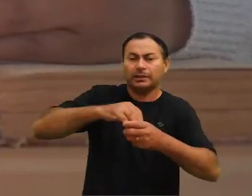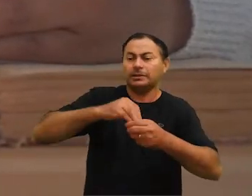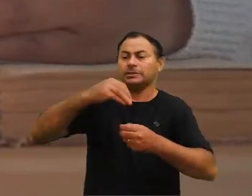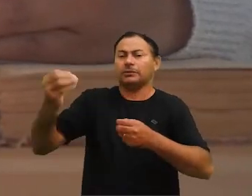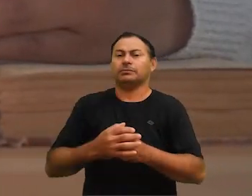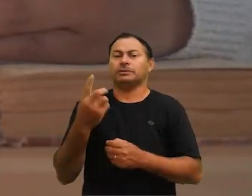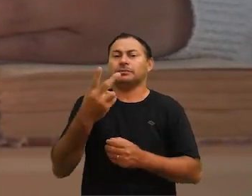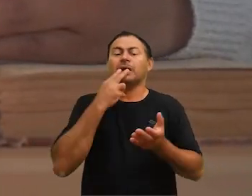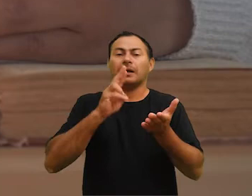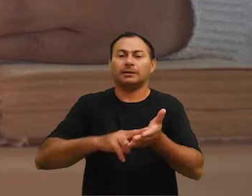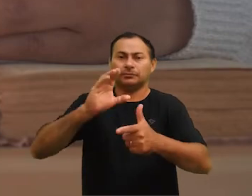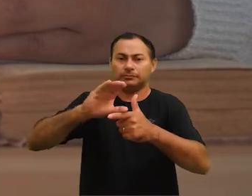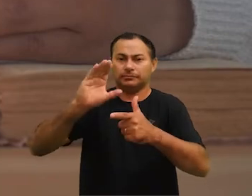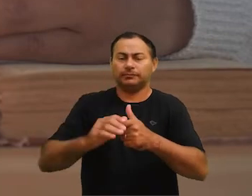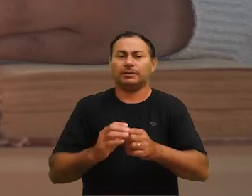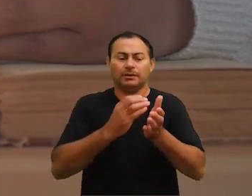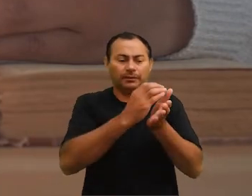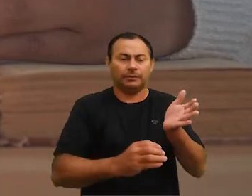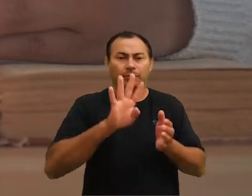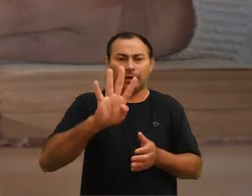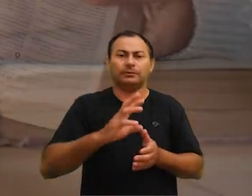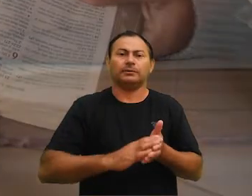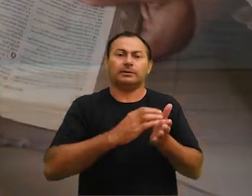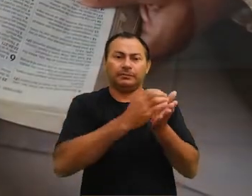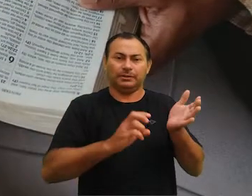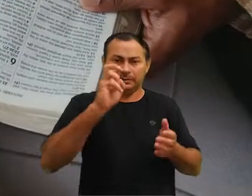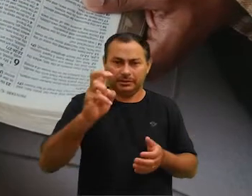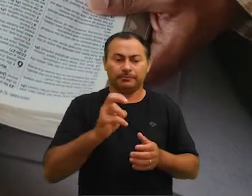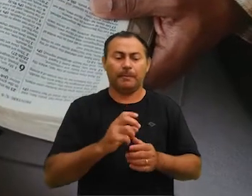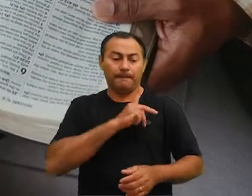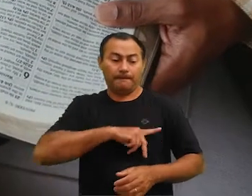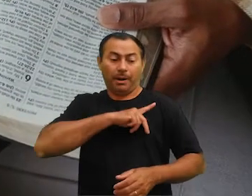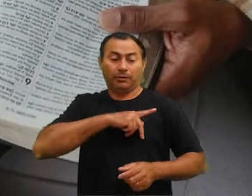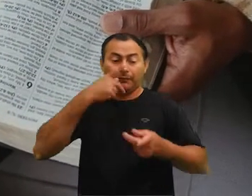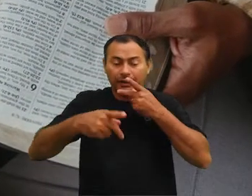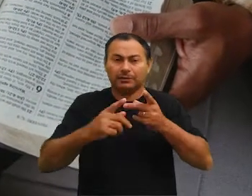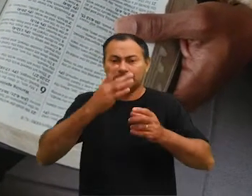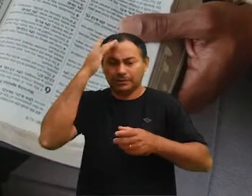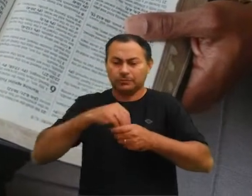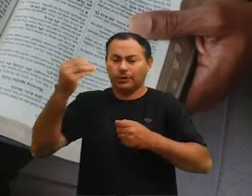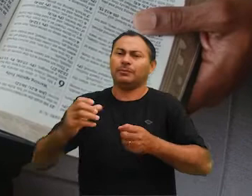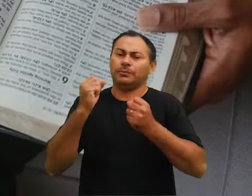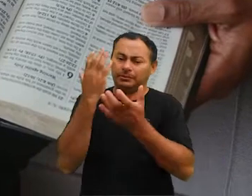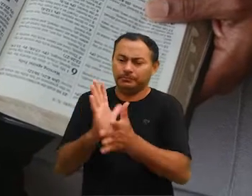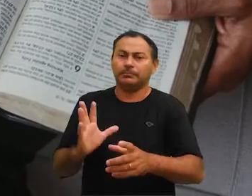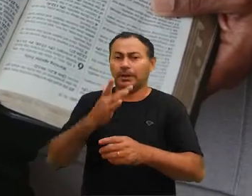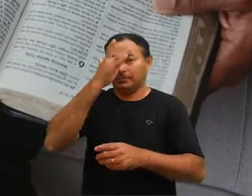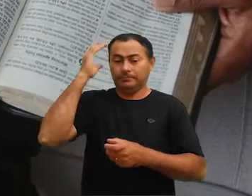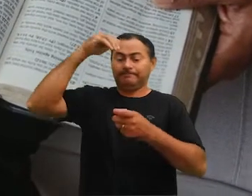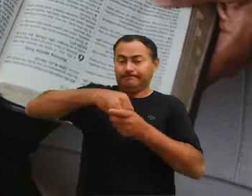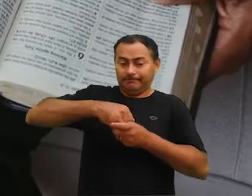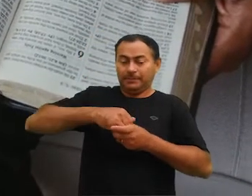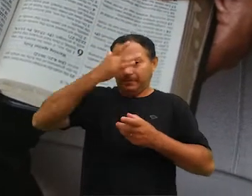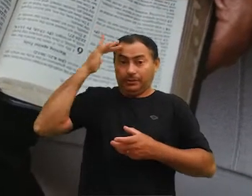interior em sua segunda carta aos Coríntios, nos capítulos 4 e 5. Paulo afirma que o homem exterior pode perecer, mas o